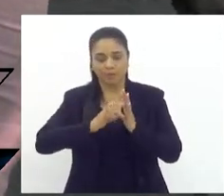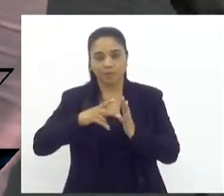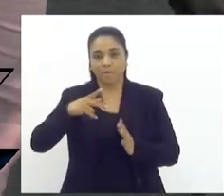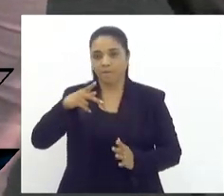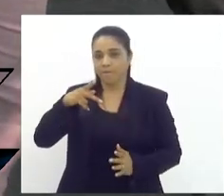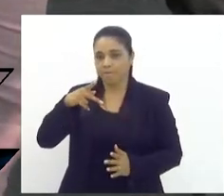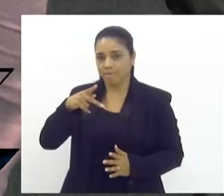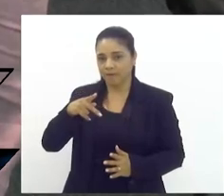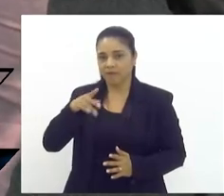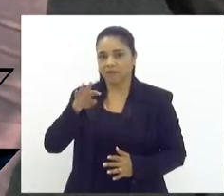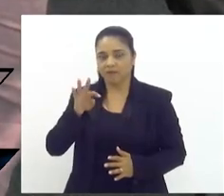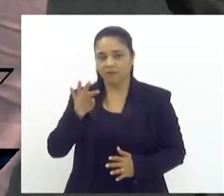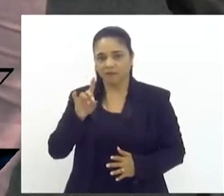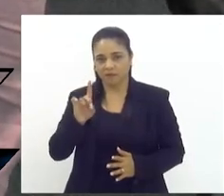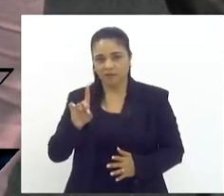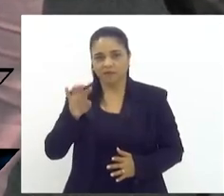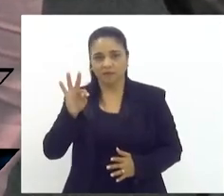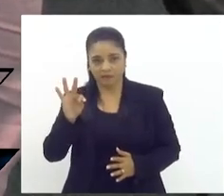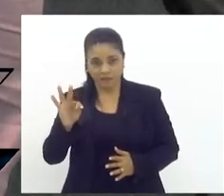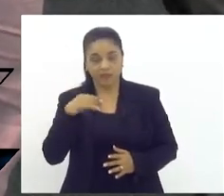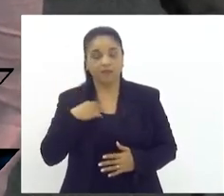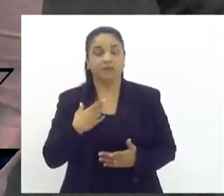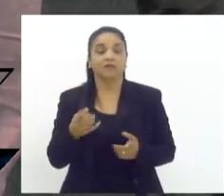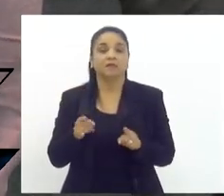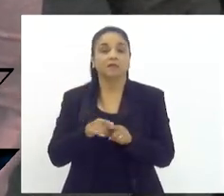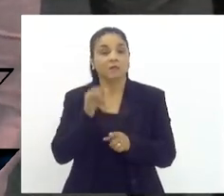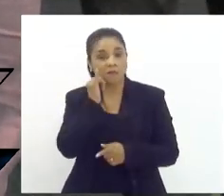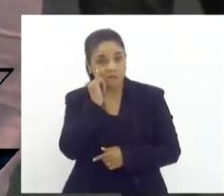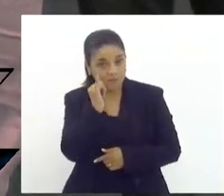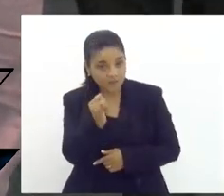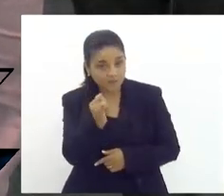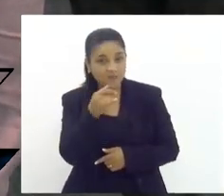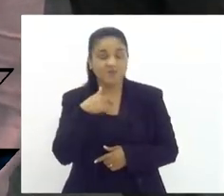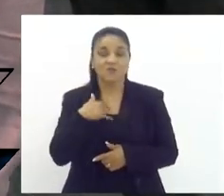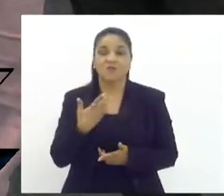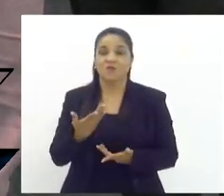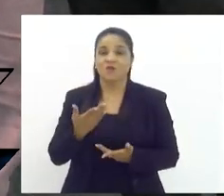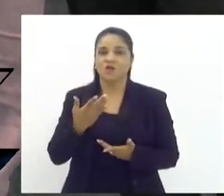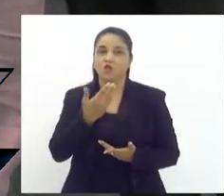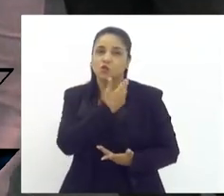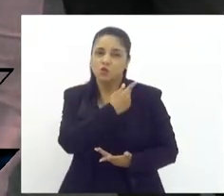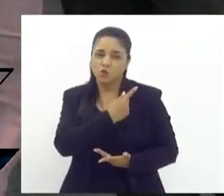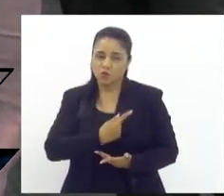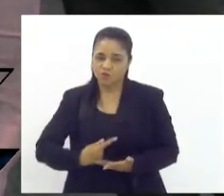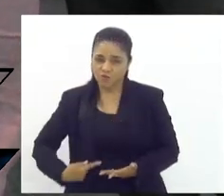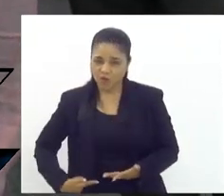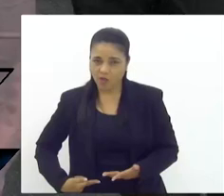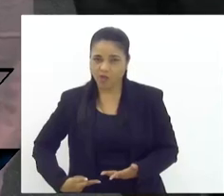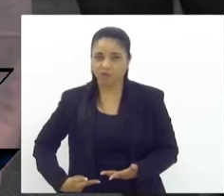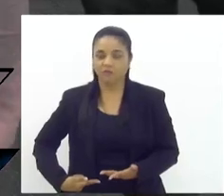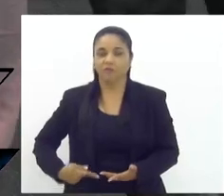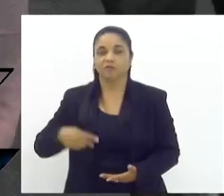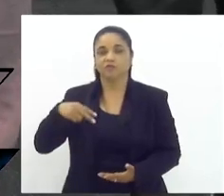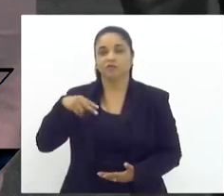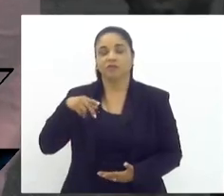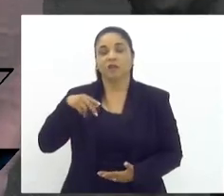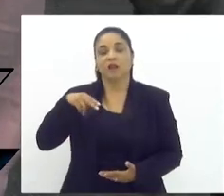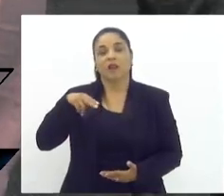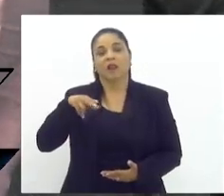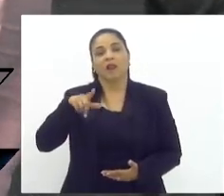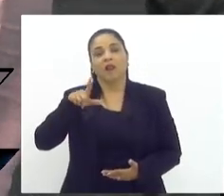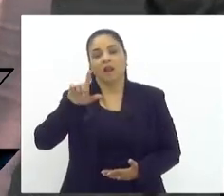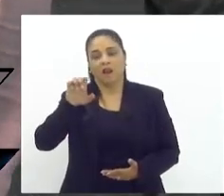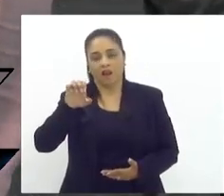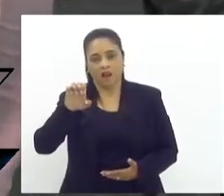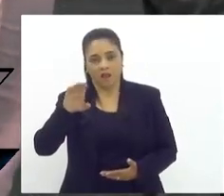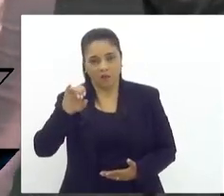uma observação foi exatamente no governo do de Leonel Brizola que nós conseguimos